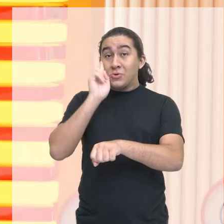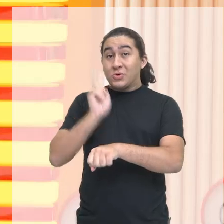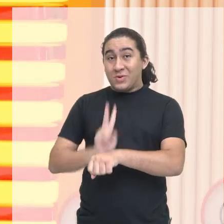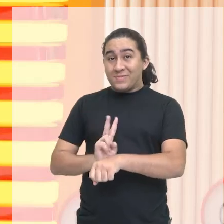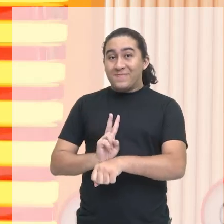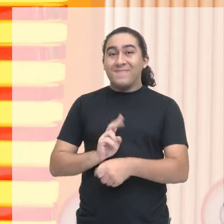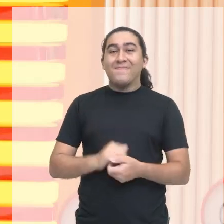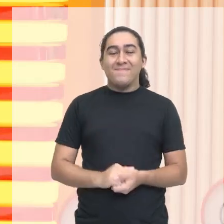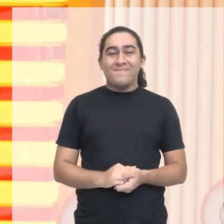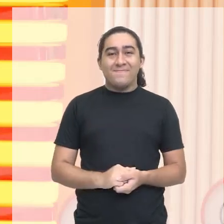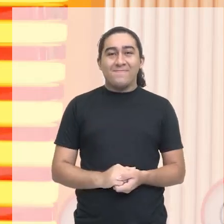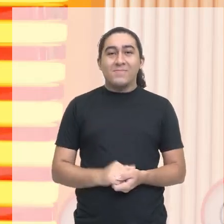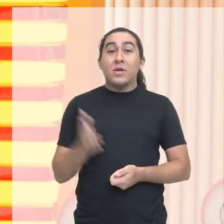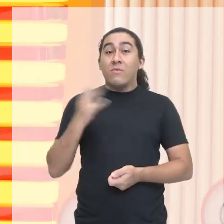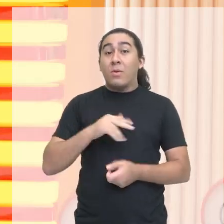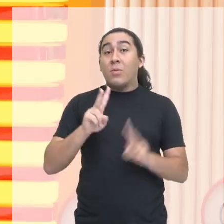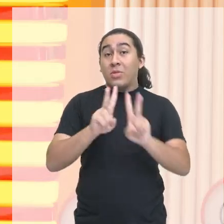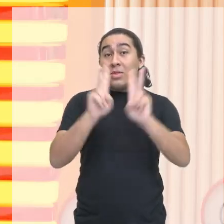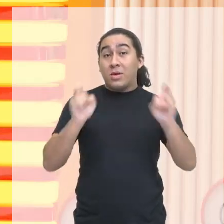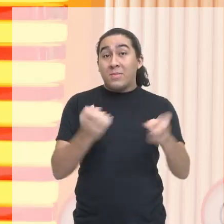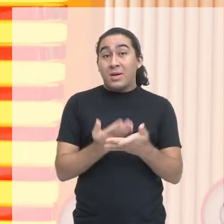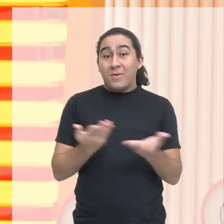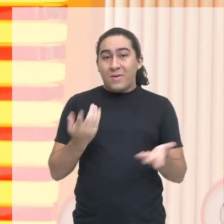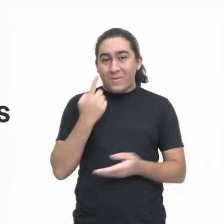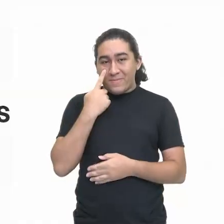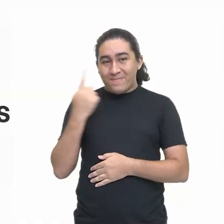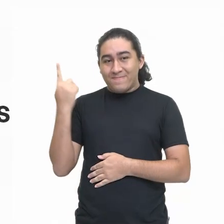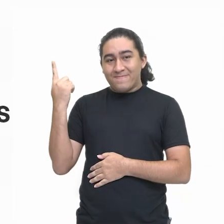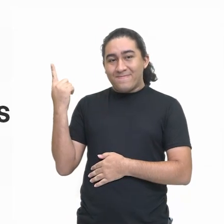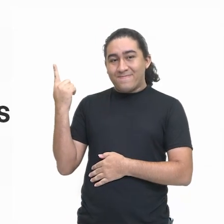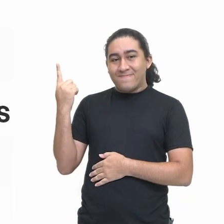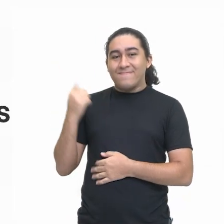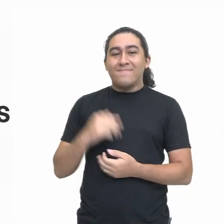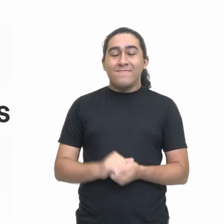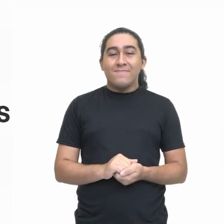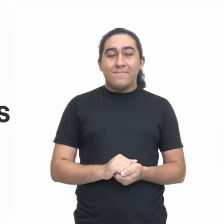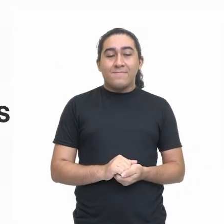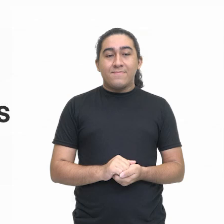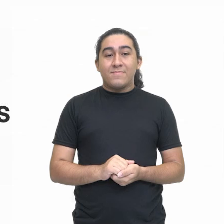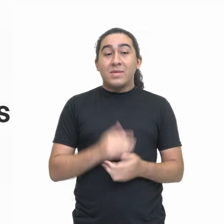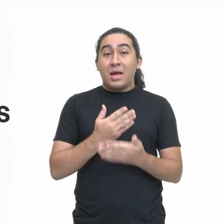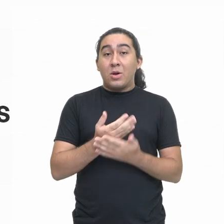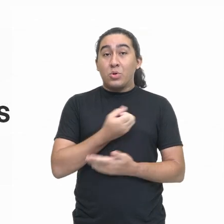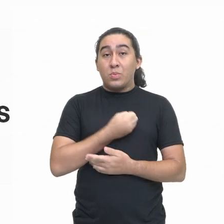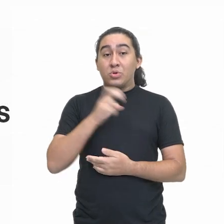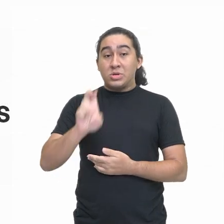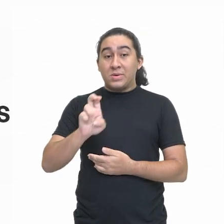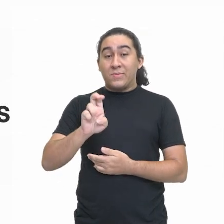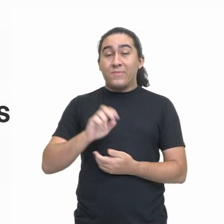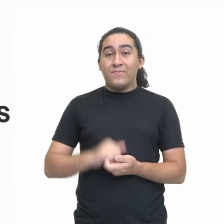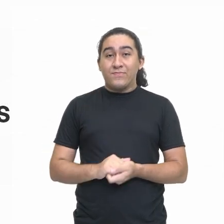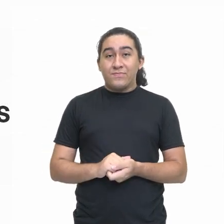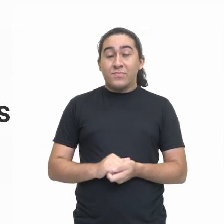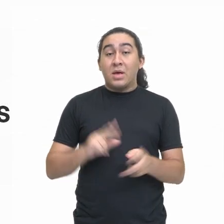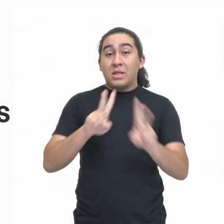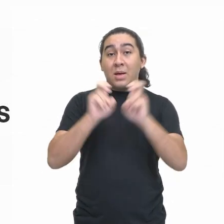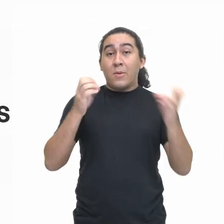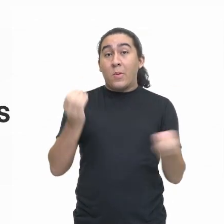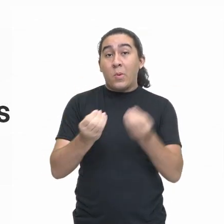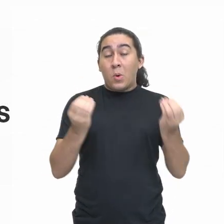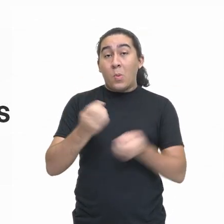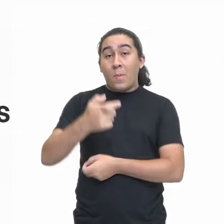componente de História. Vamos ao objeto do conhecimento. Aula de número 5. Formação